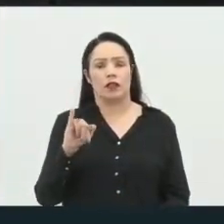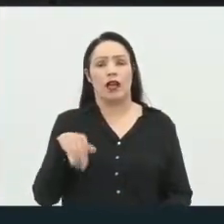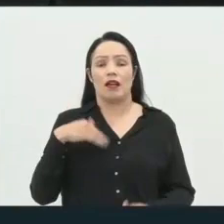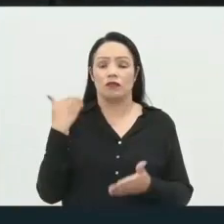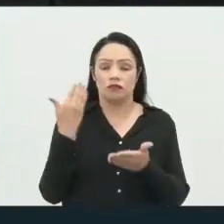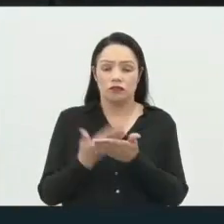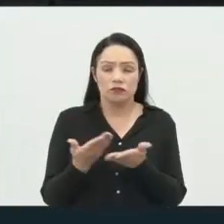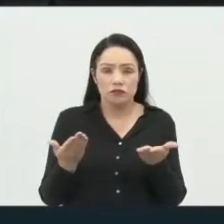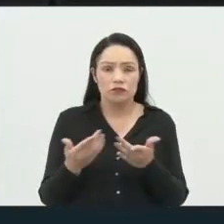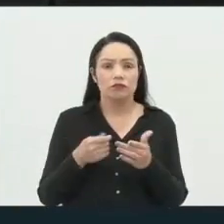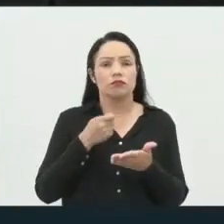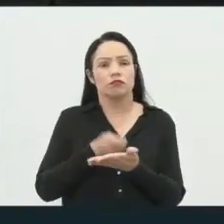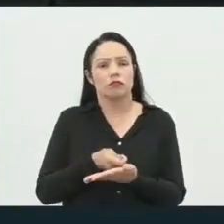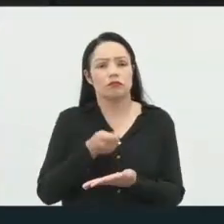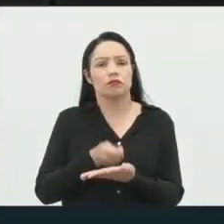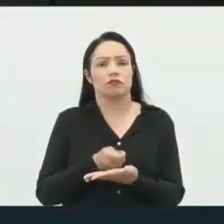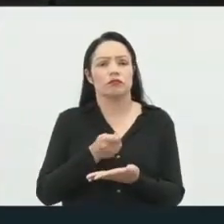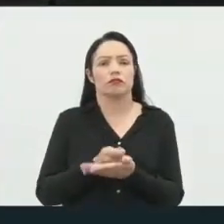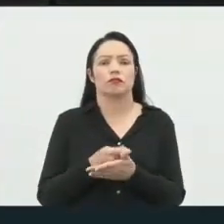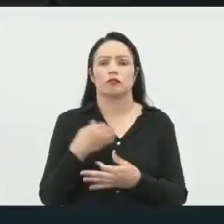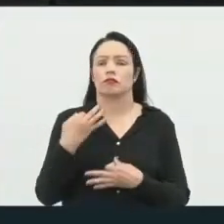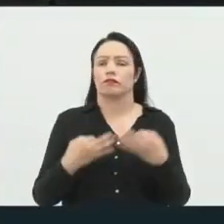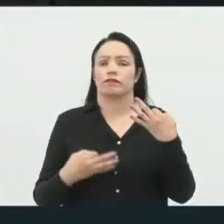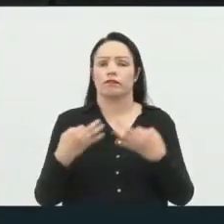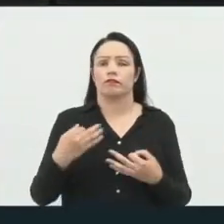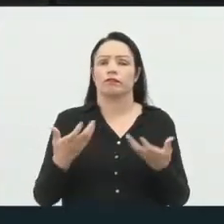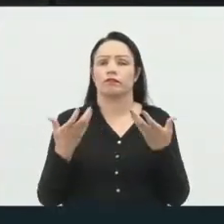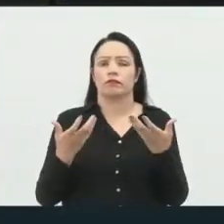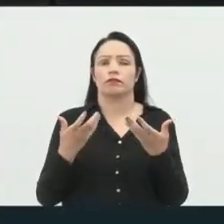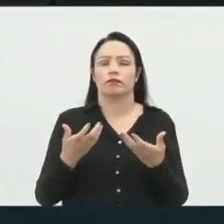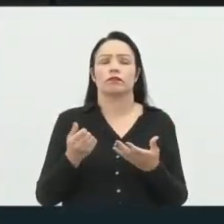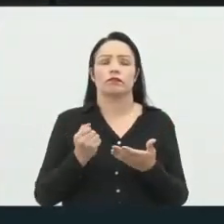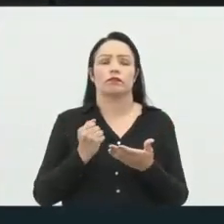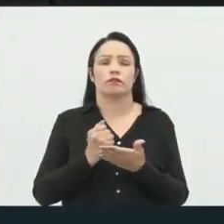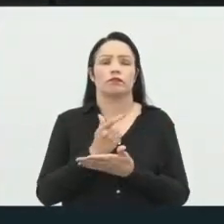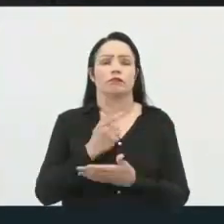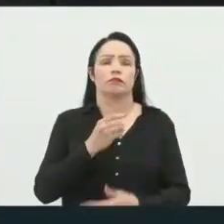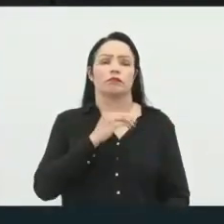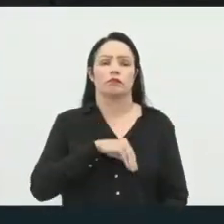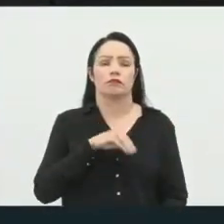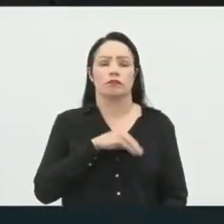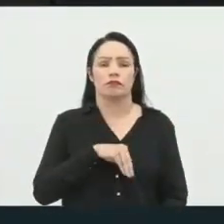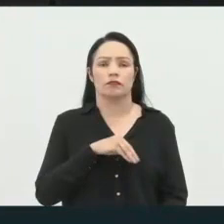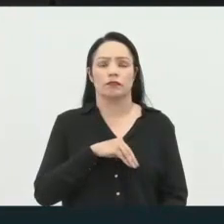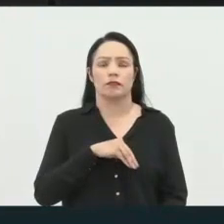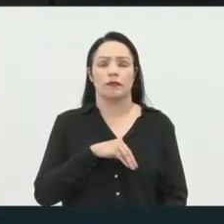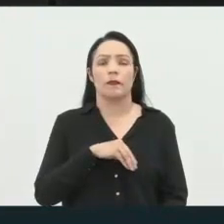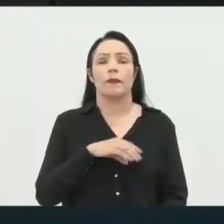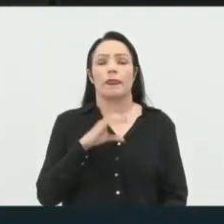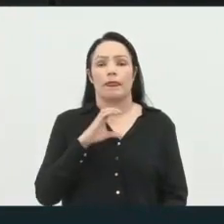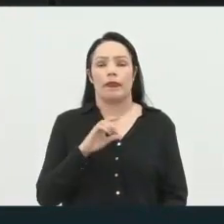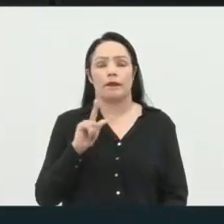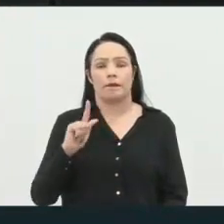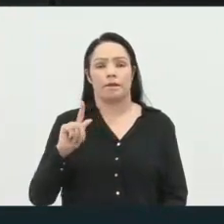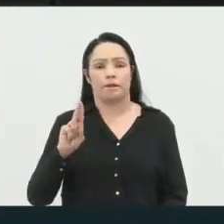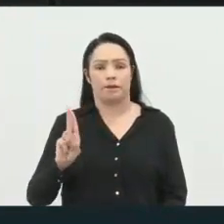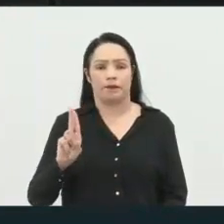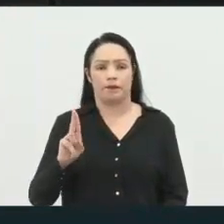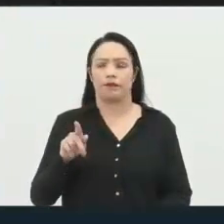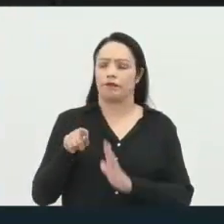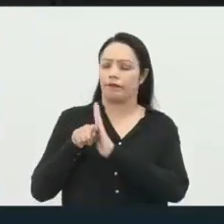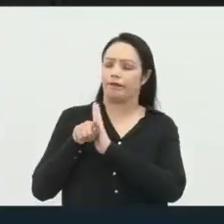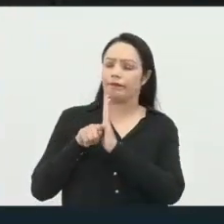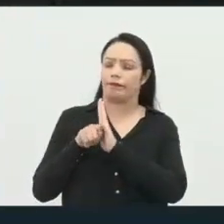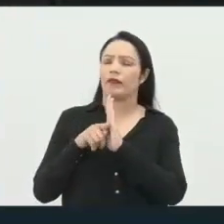na justiça para receber seus pagamentos a Controladoria Geral da União entrou fez a investigação e viu que tinha